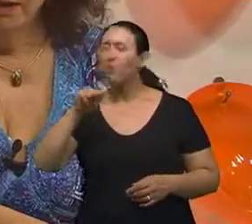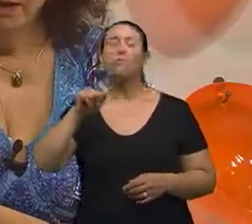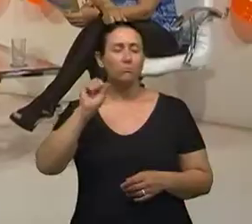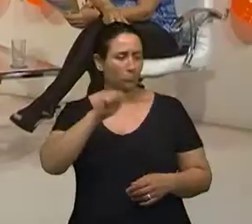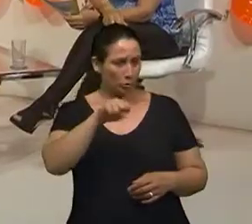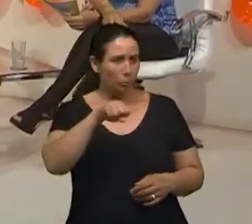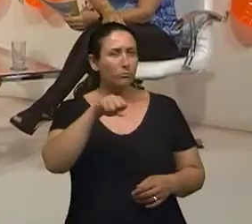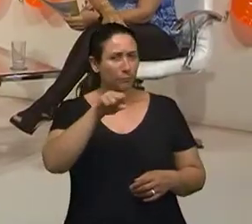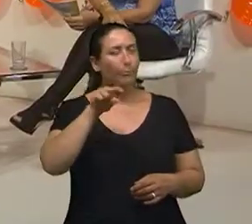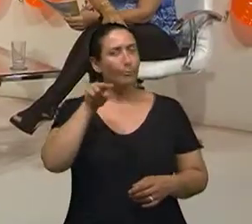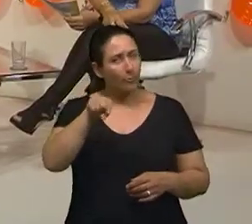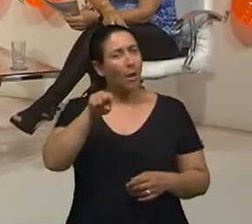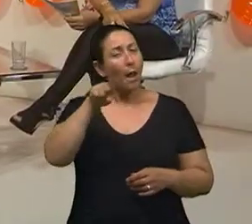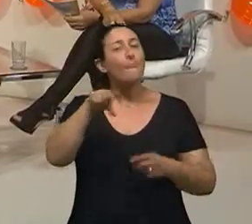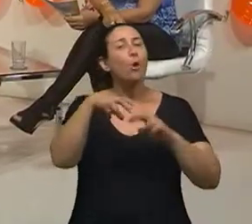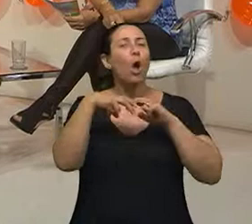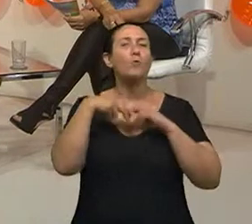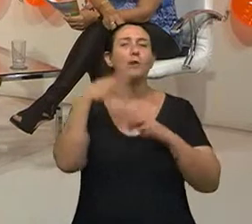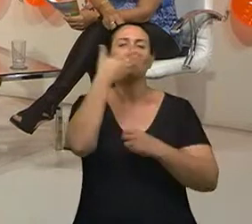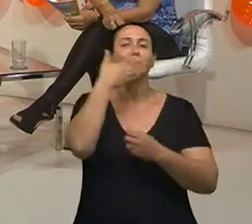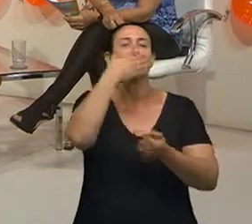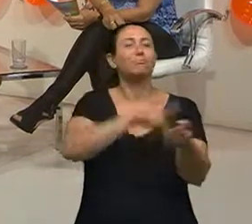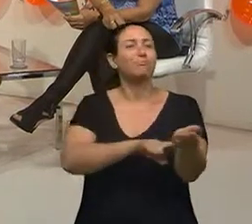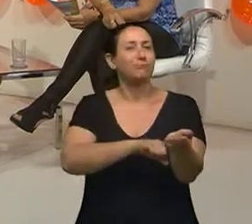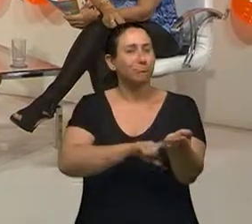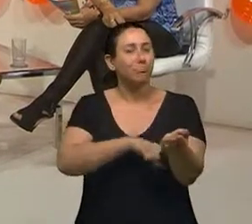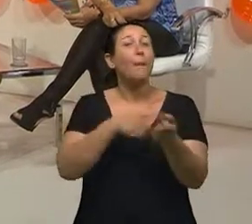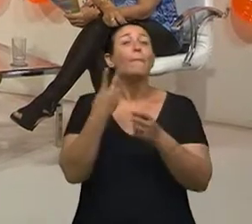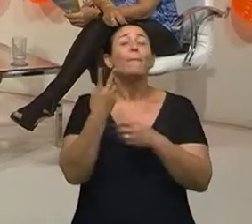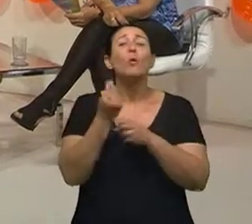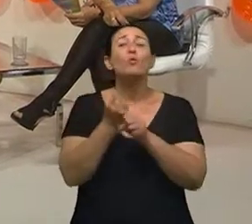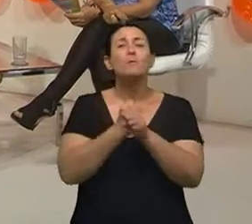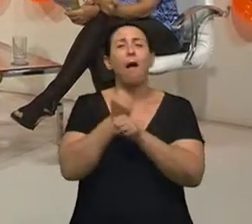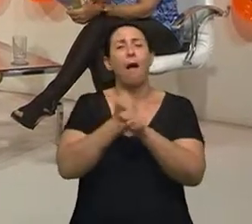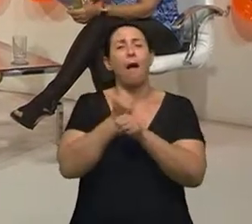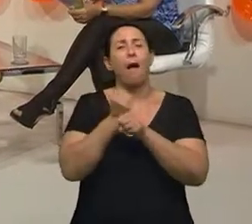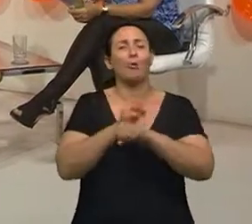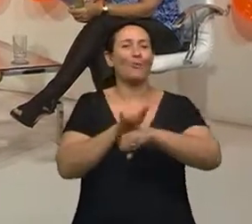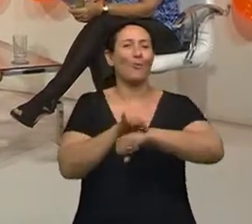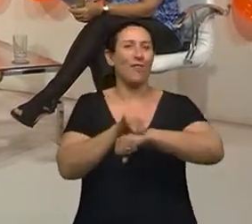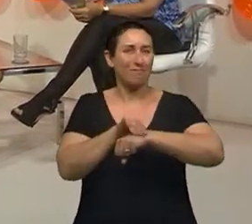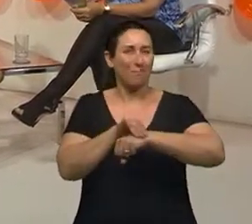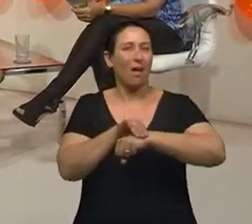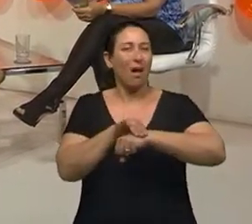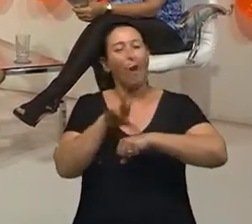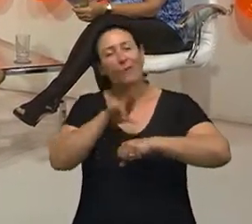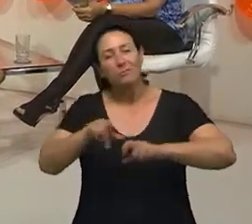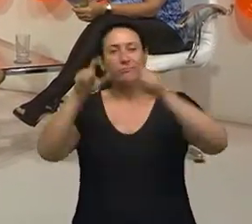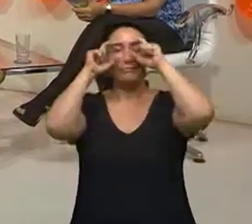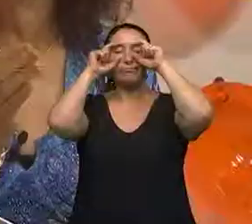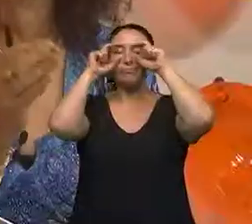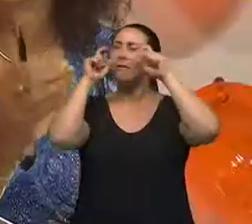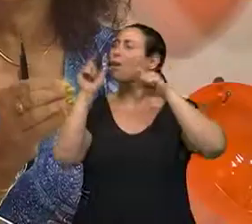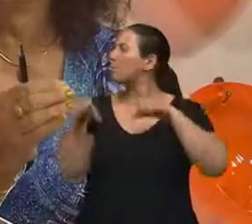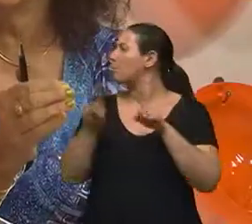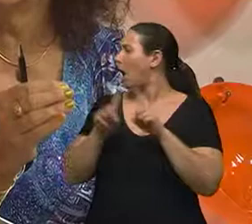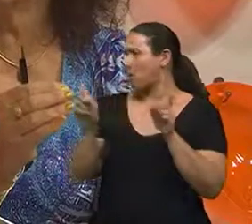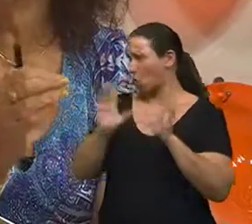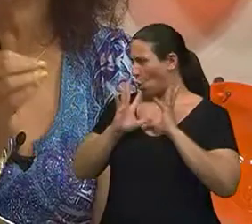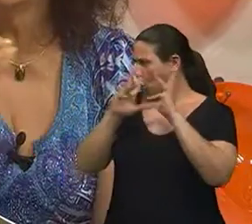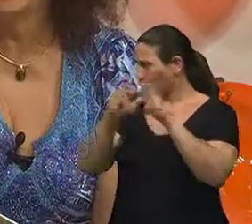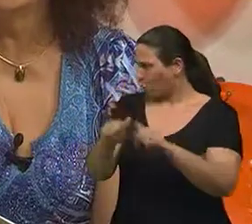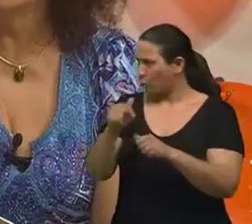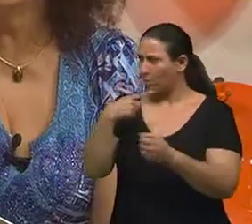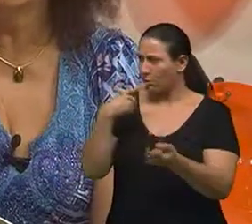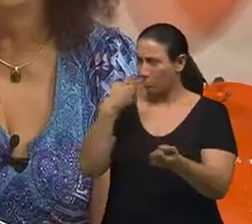retinopatia diabética causada pelo diabetes depois de muitos anos de curso da doença, por mais controlada possível. Mas nem todo mundo que tem